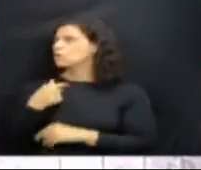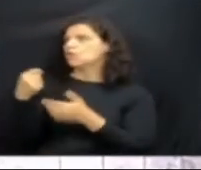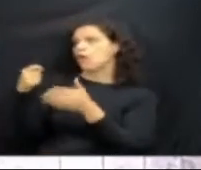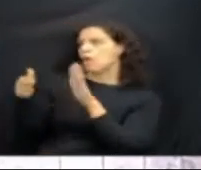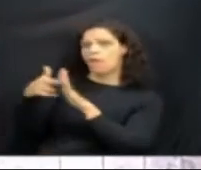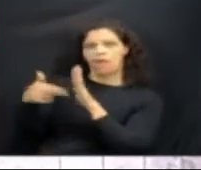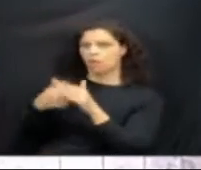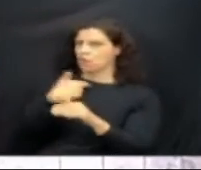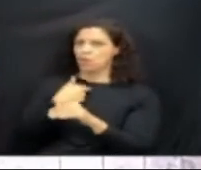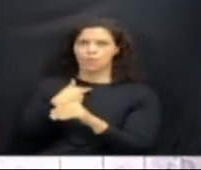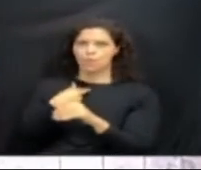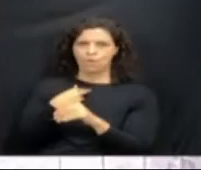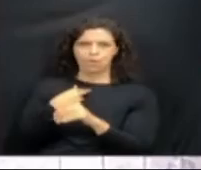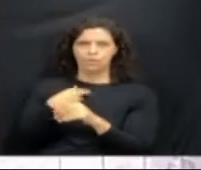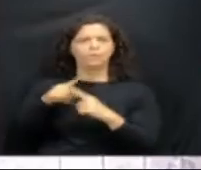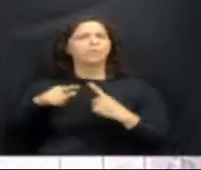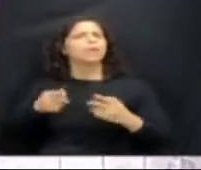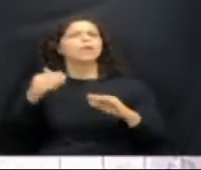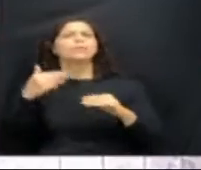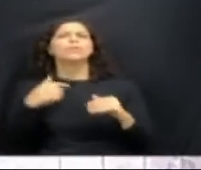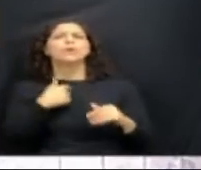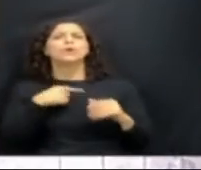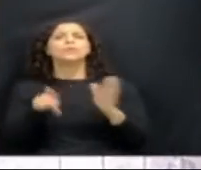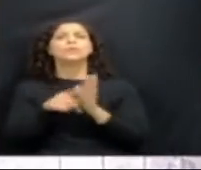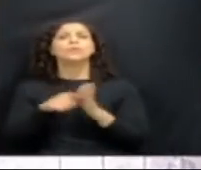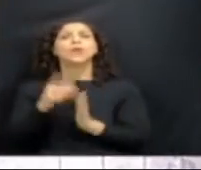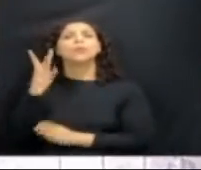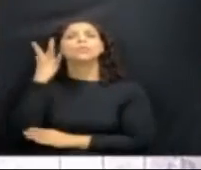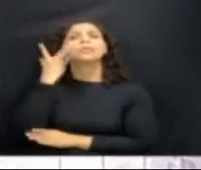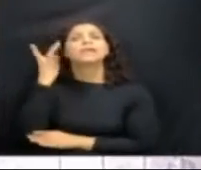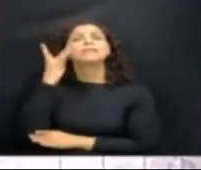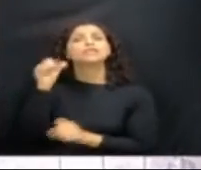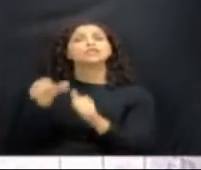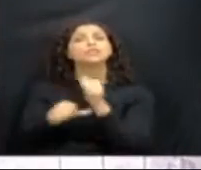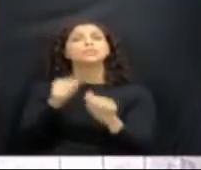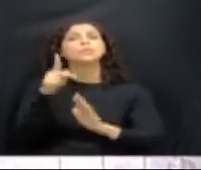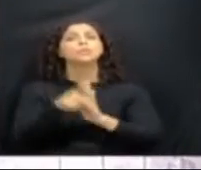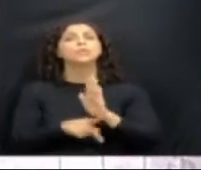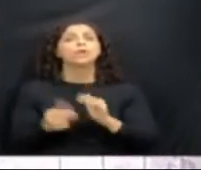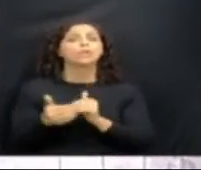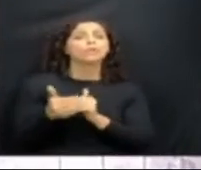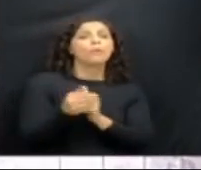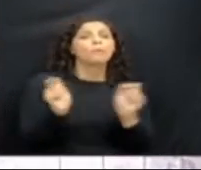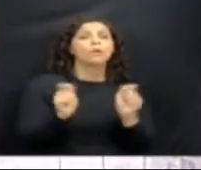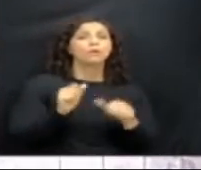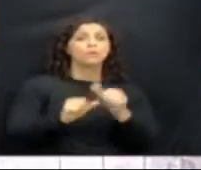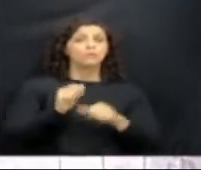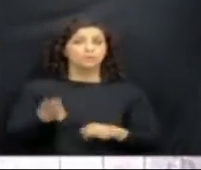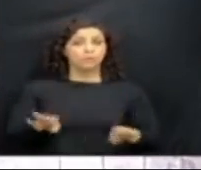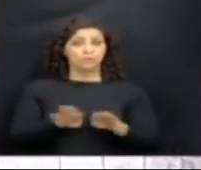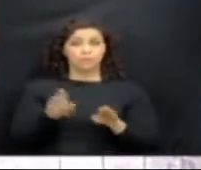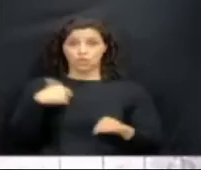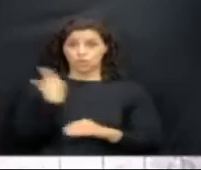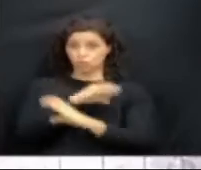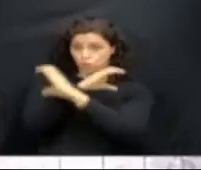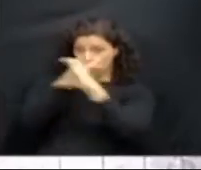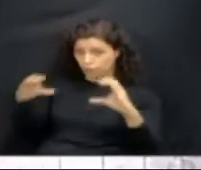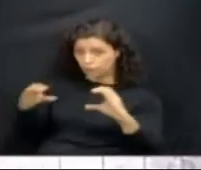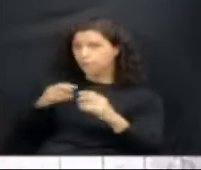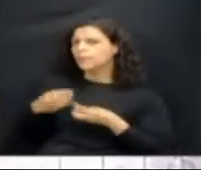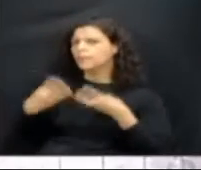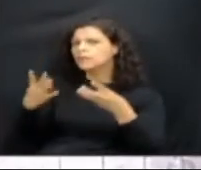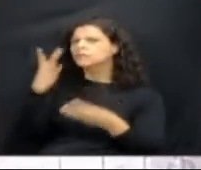condicionar. Sabe por que não pode condicionar? Porque o Tarcísio pode mudar esse projeto no meio do caminho. Ou nós confiamos no